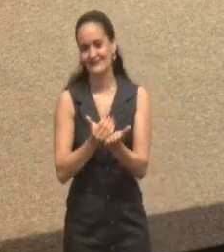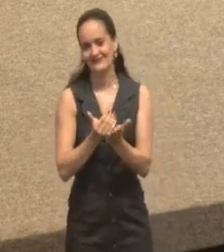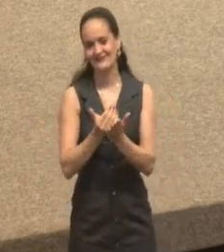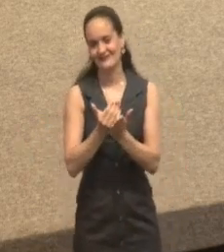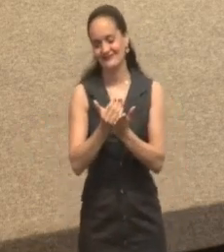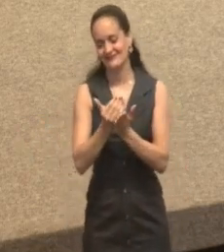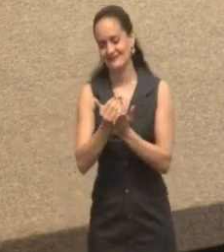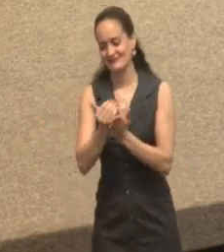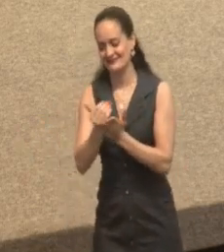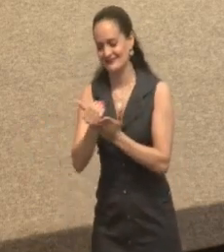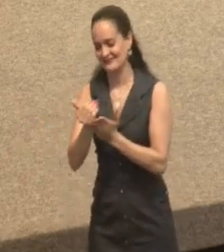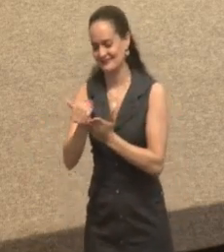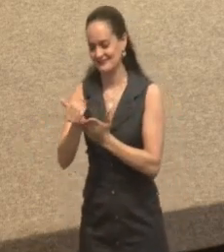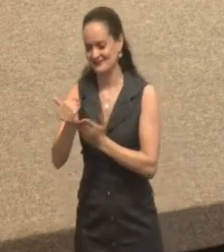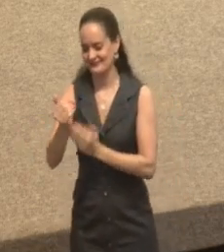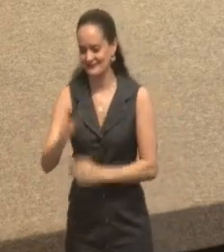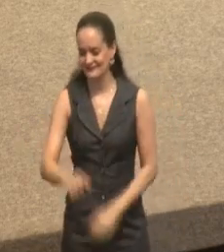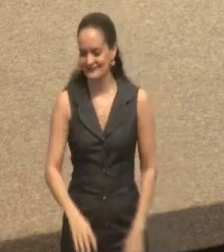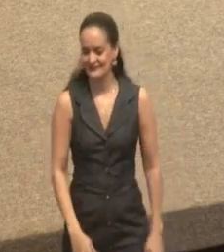começou.